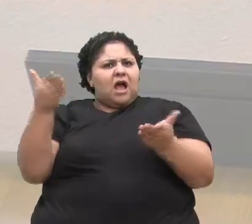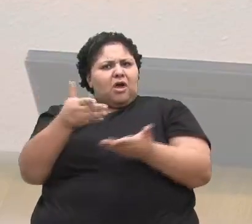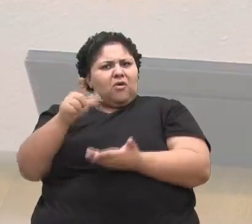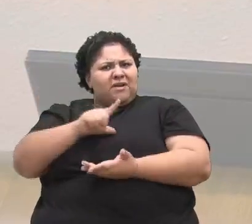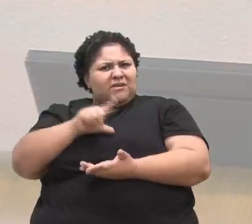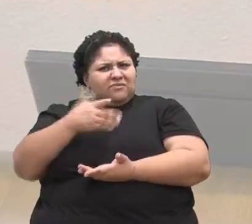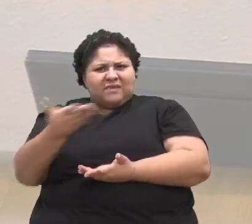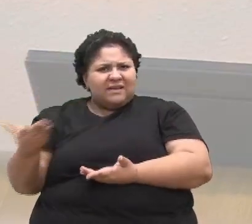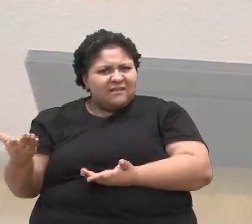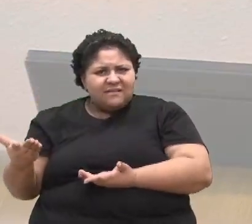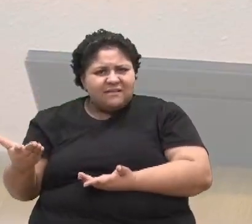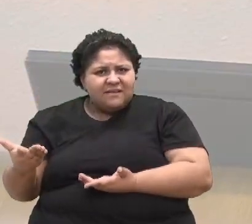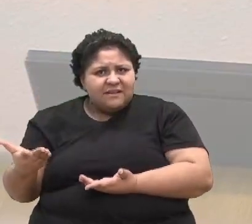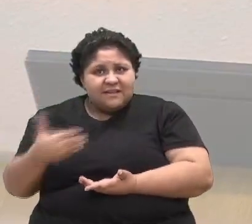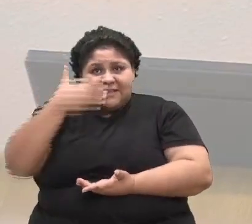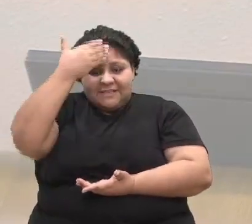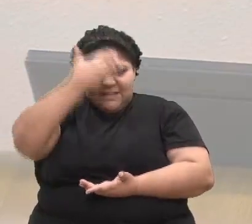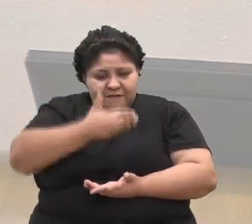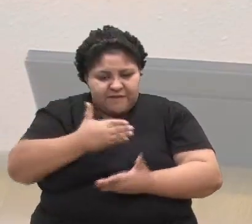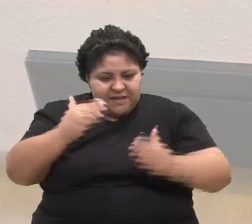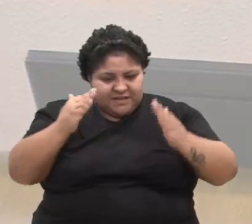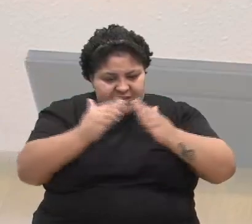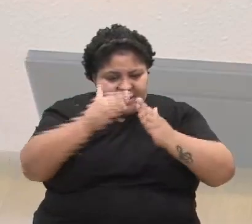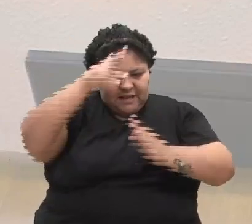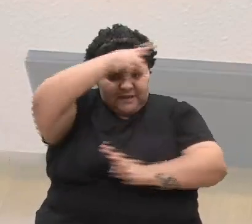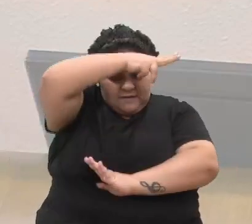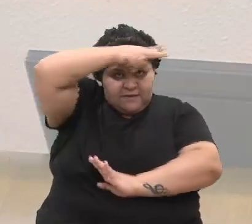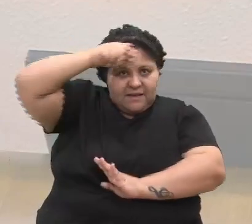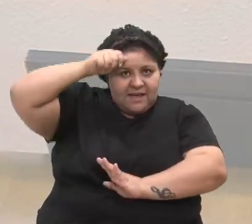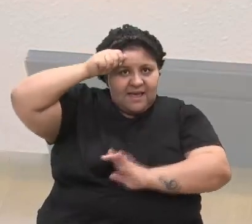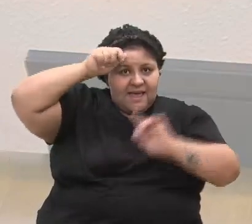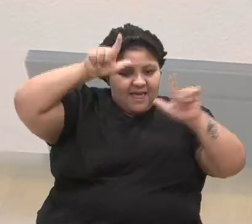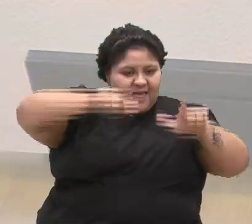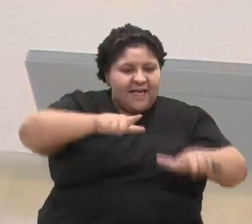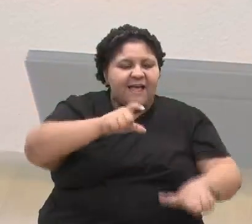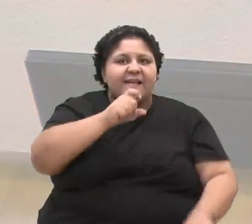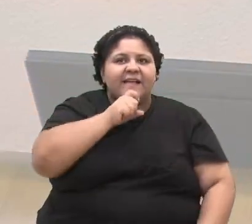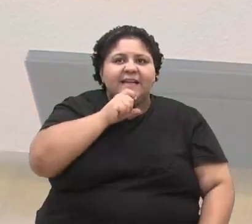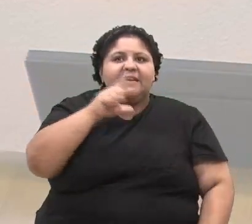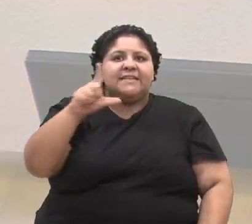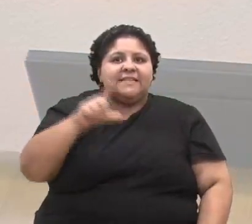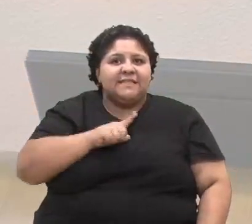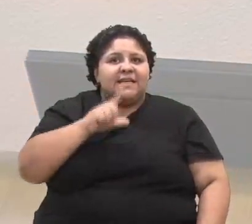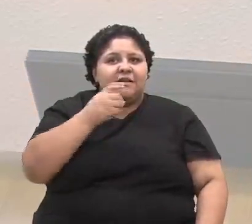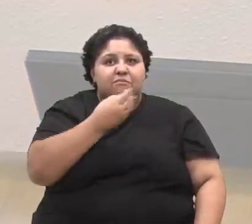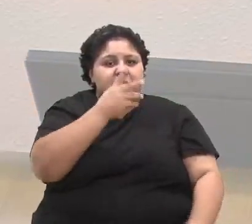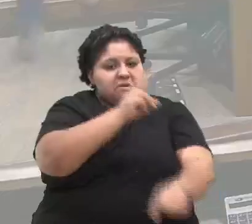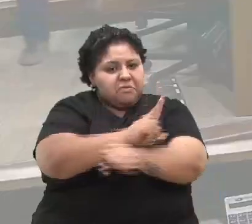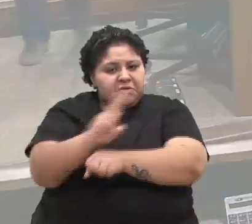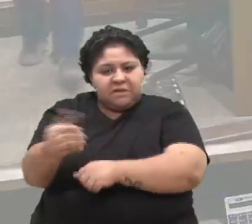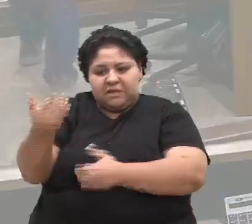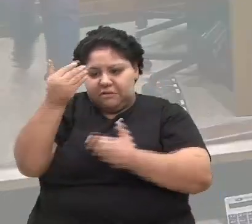Então assim, ó, na frente da casa da prefeitura é a área verde. E a área verde tem que estar bem cuidada. Obrigado,